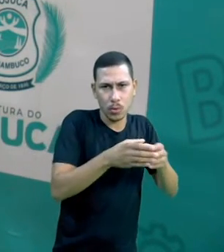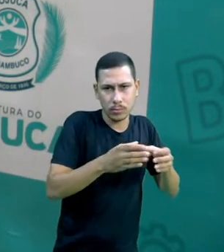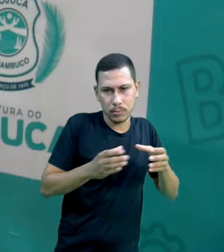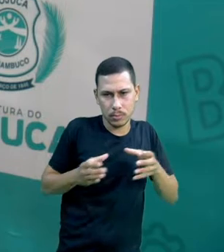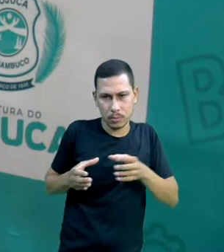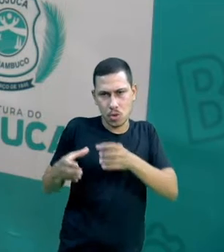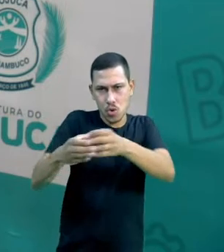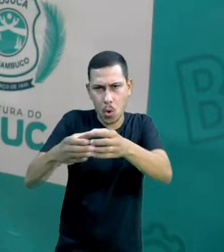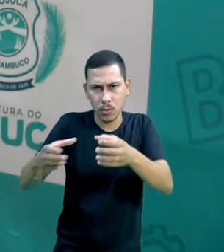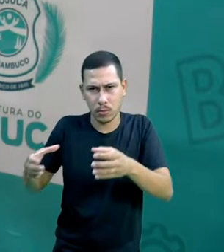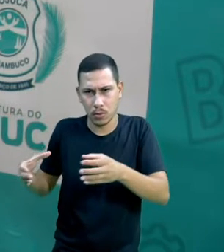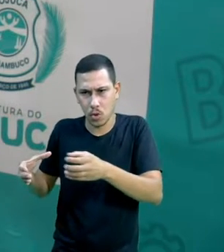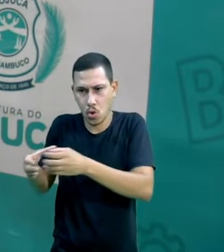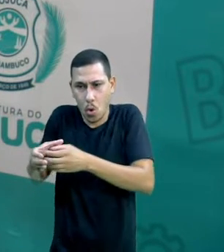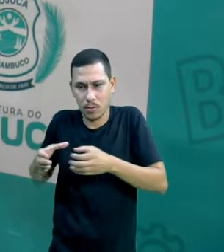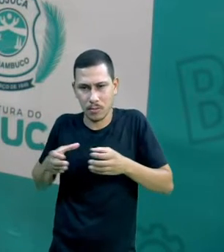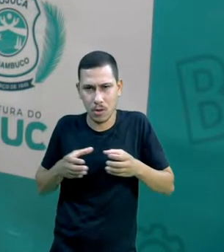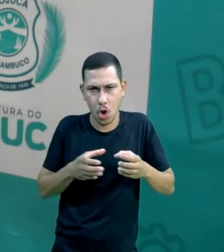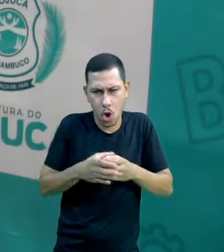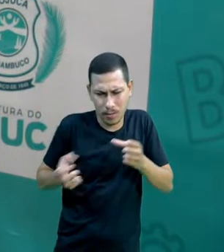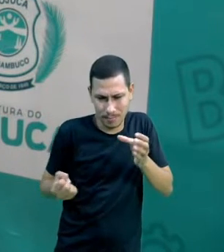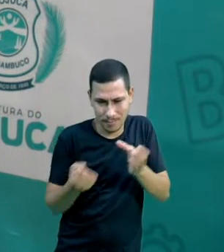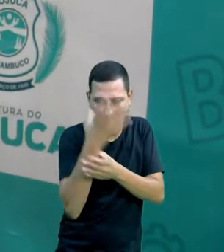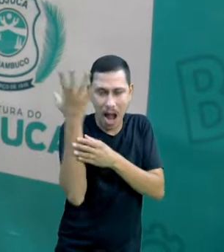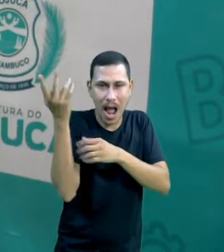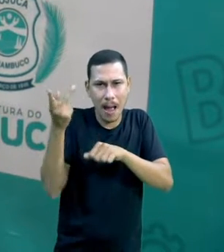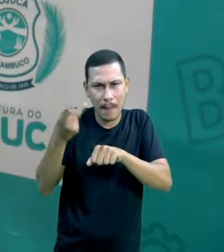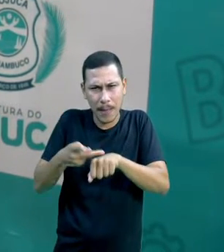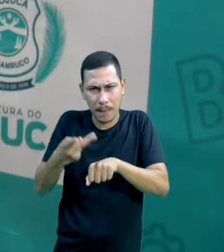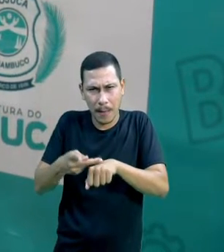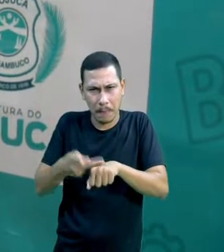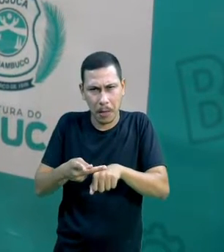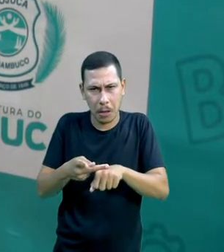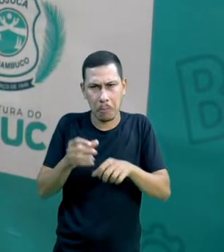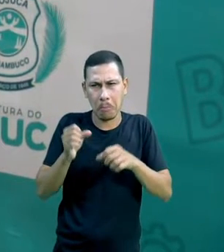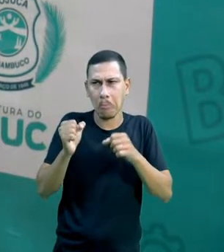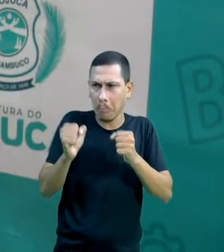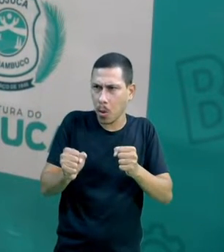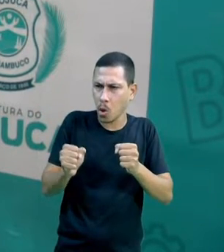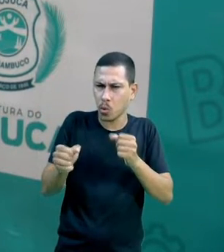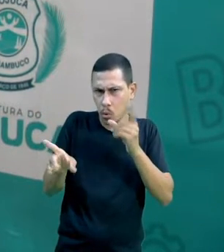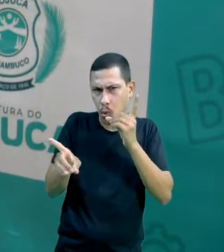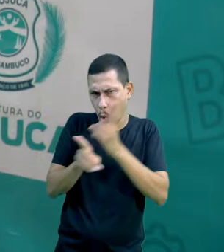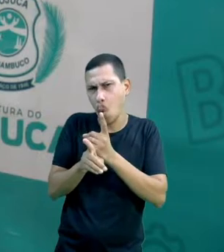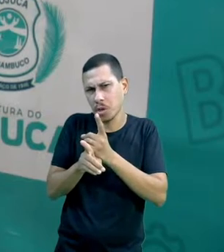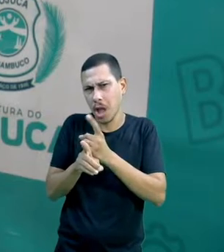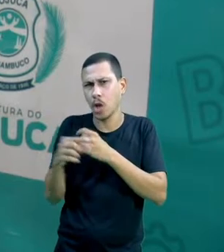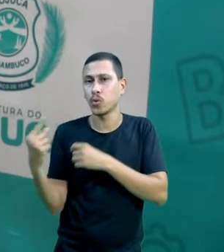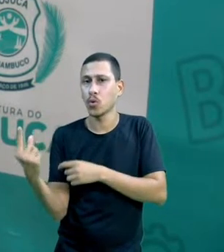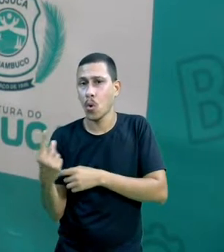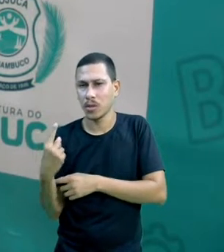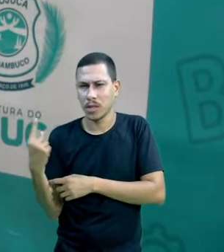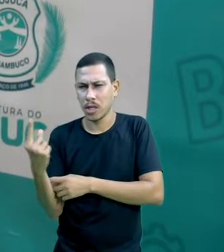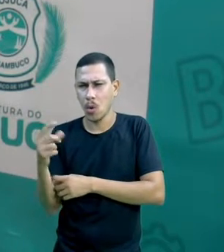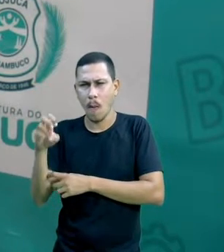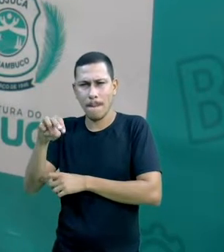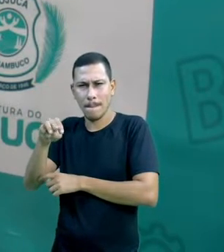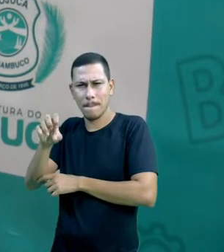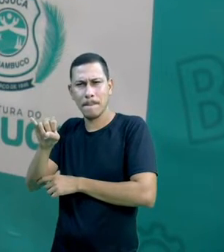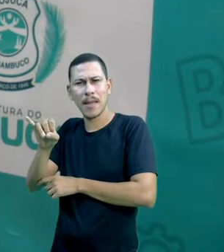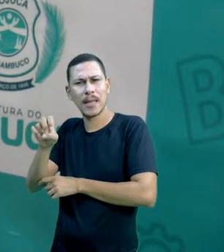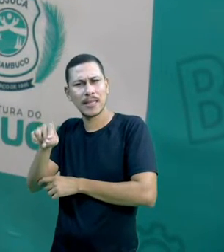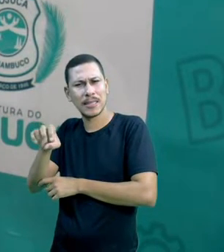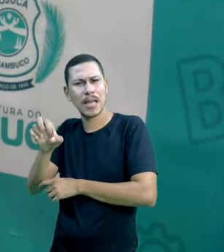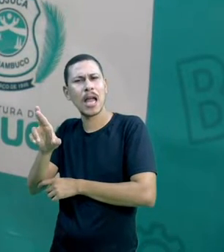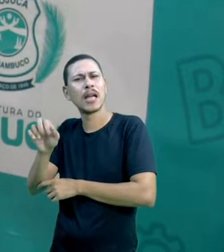tipo de rocha. Eu vou poder encontrar esse mineral sozinho? Vou, certo? Mas eu também vou achar